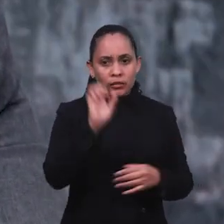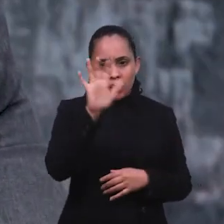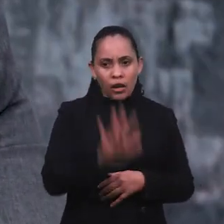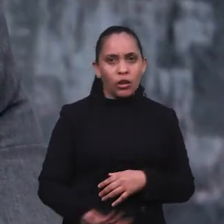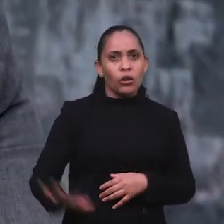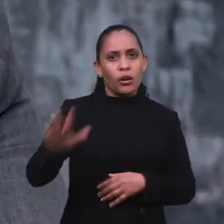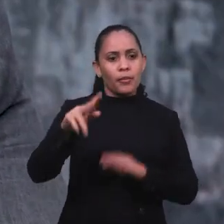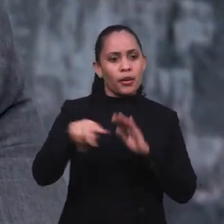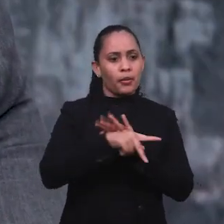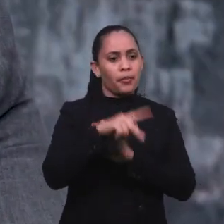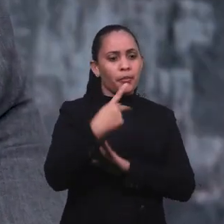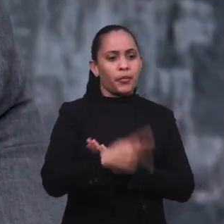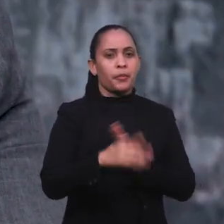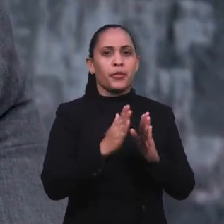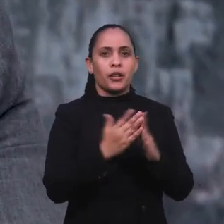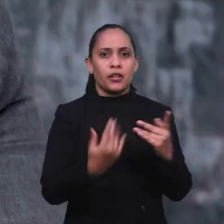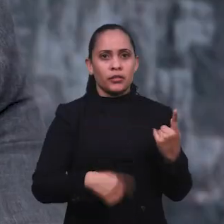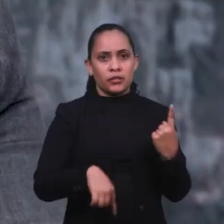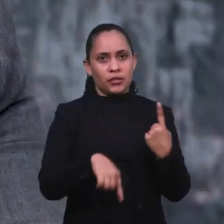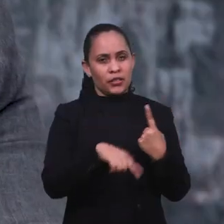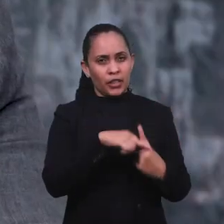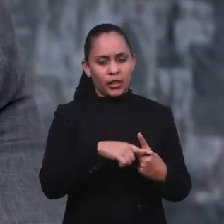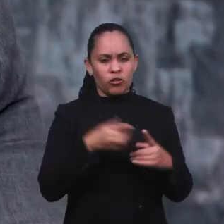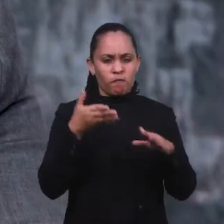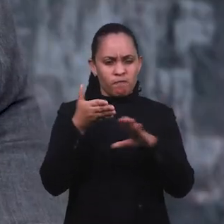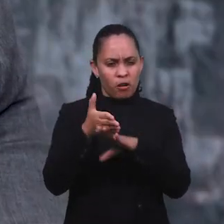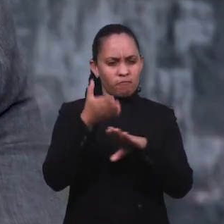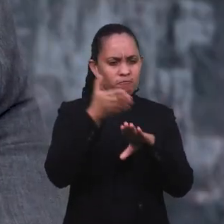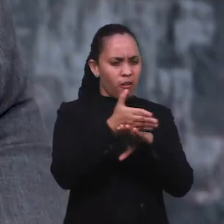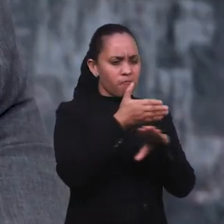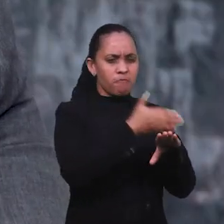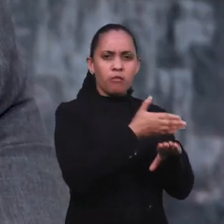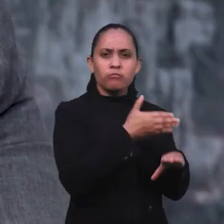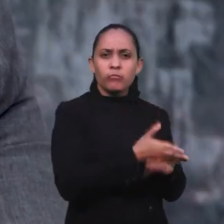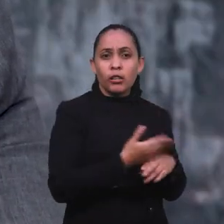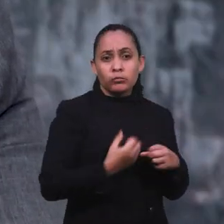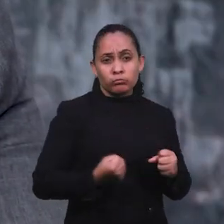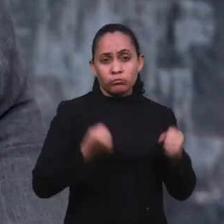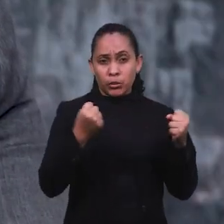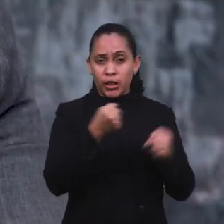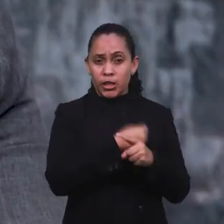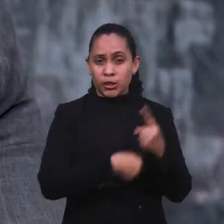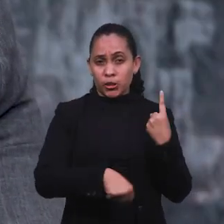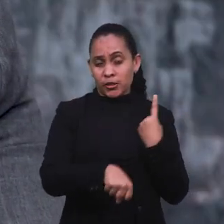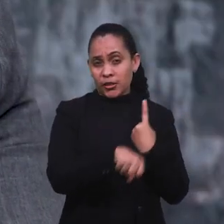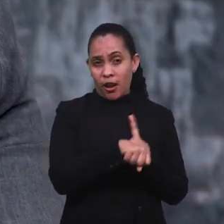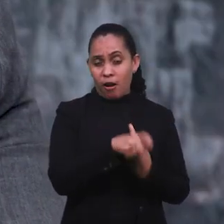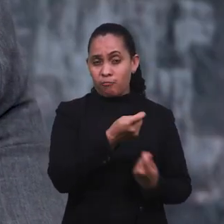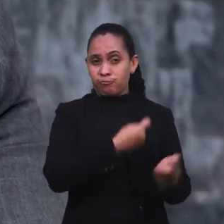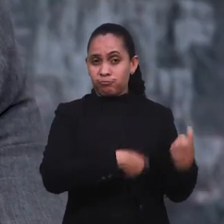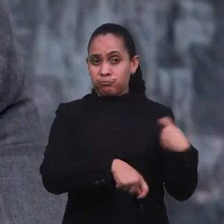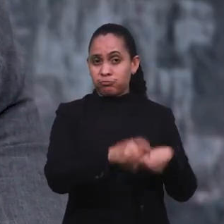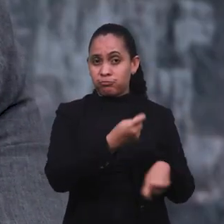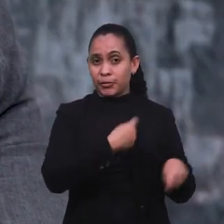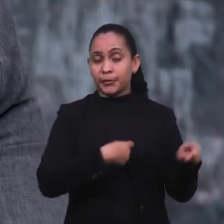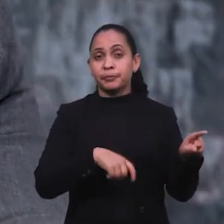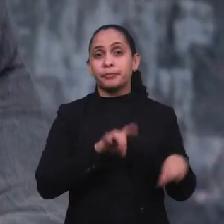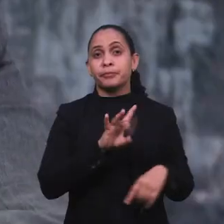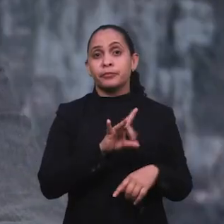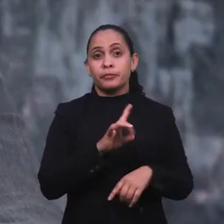era da igreja. A igreja se apoderou, né, do poder social. Praticamente só